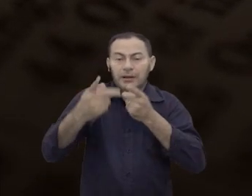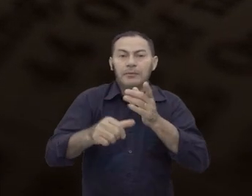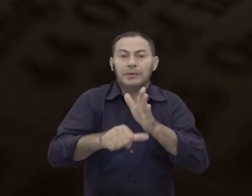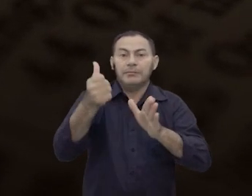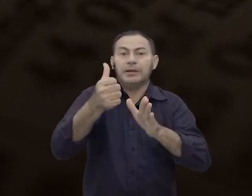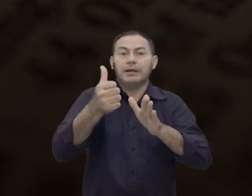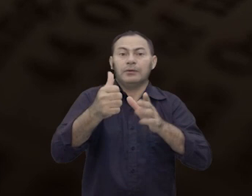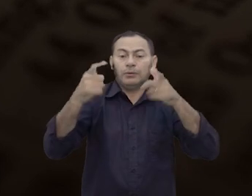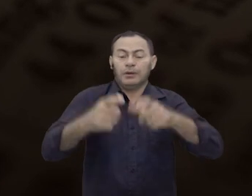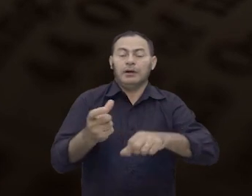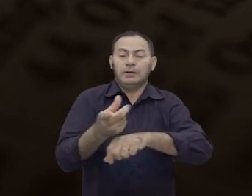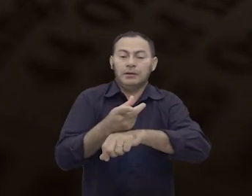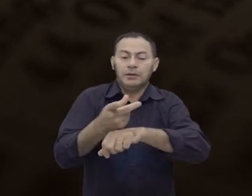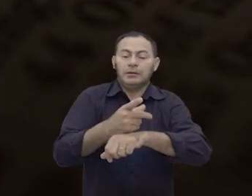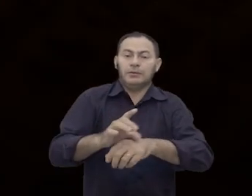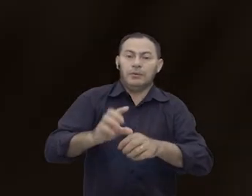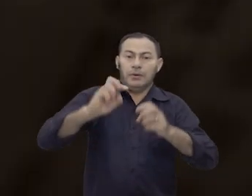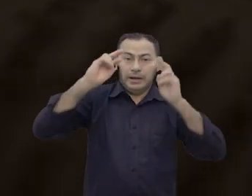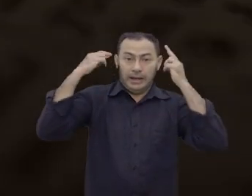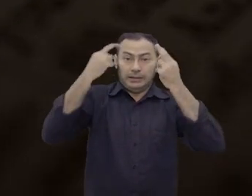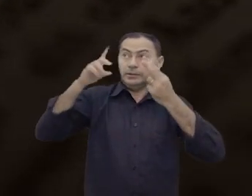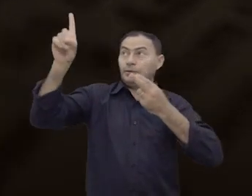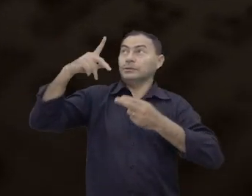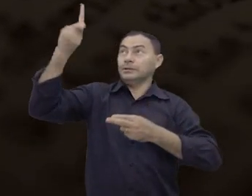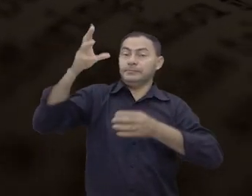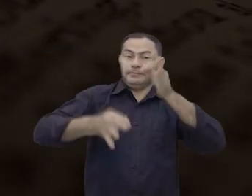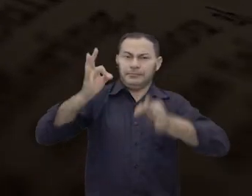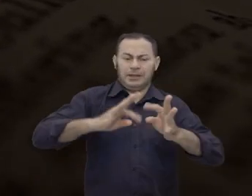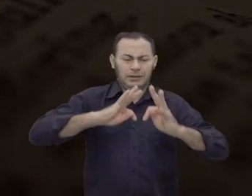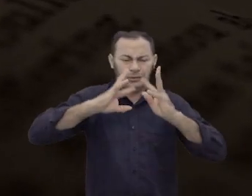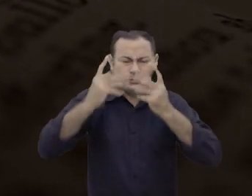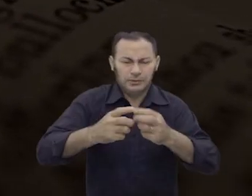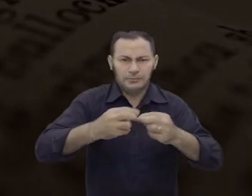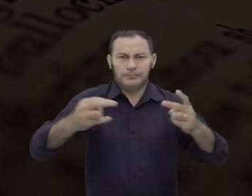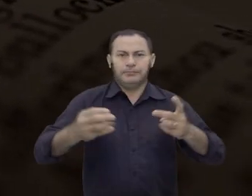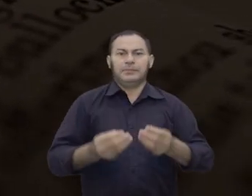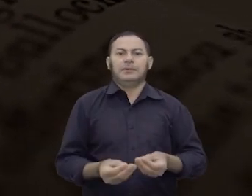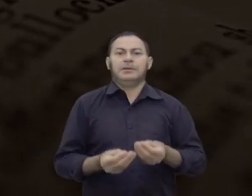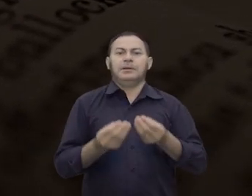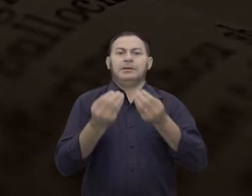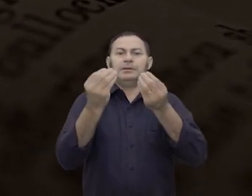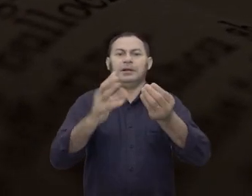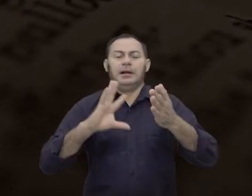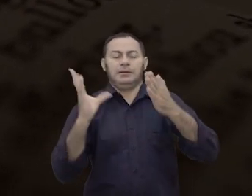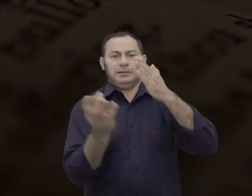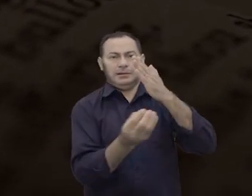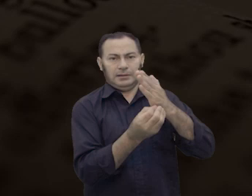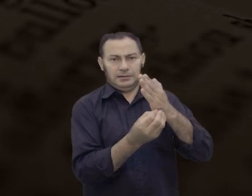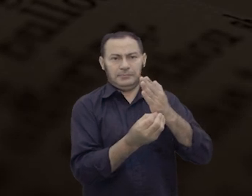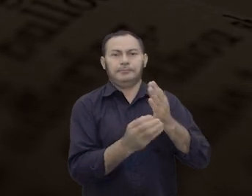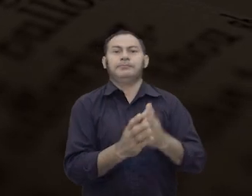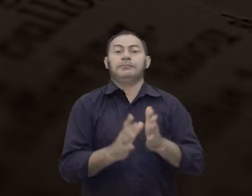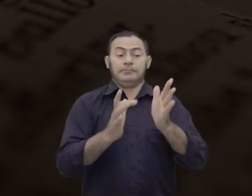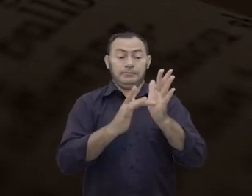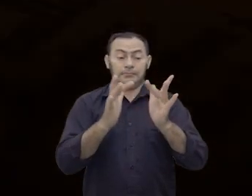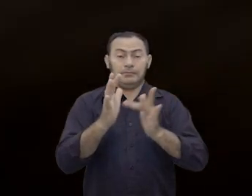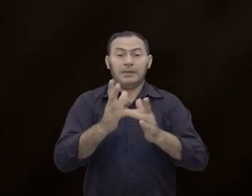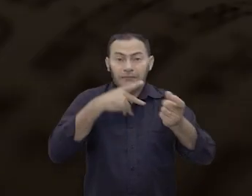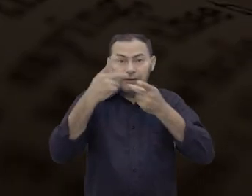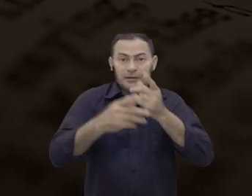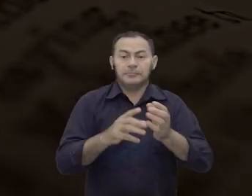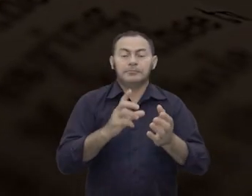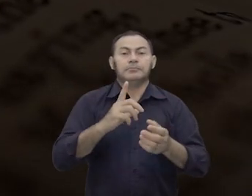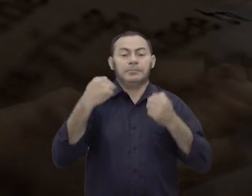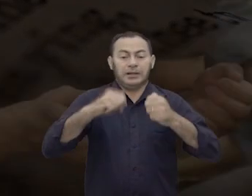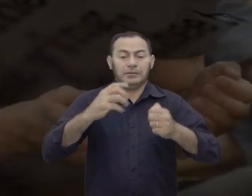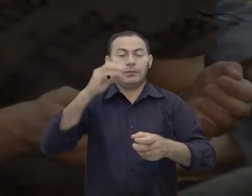primeiro lugar o reino de Deus e a sua justiça, e todas essas coisas lhes serão acrescentadas.